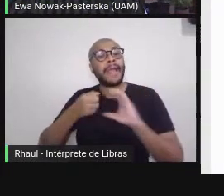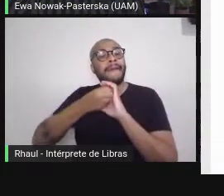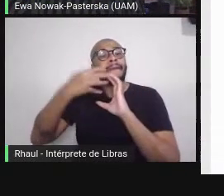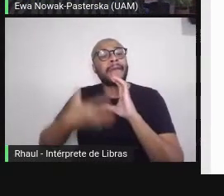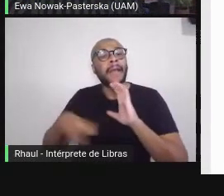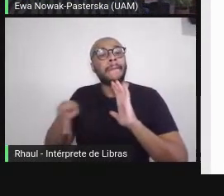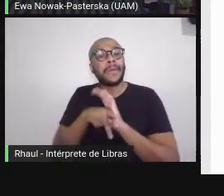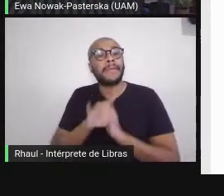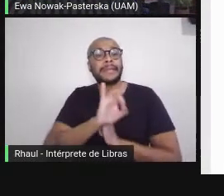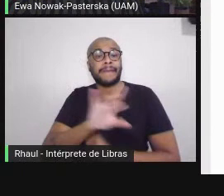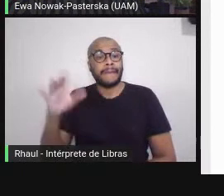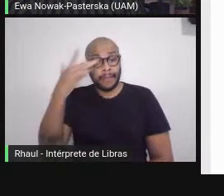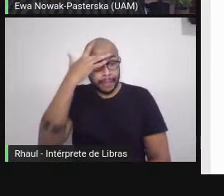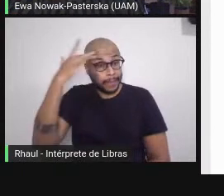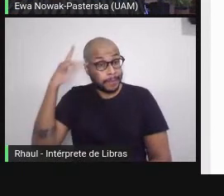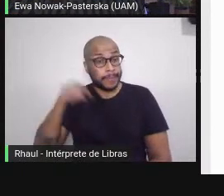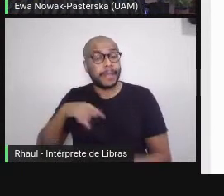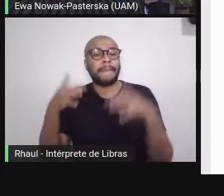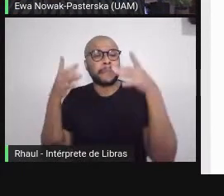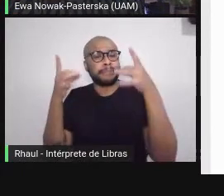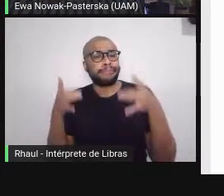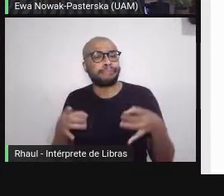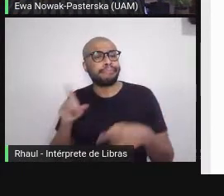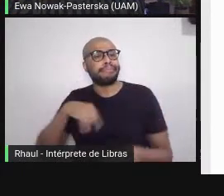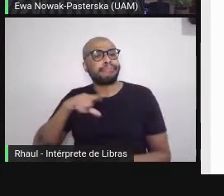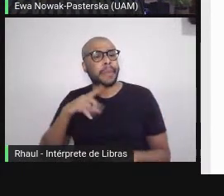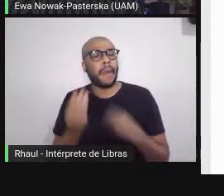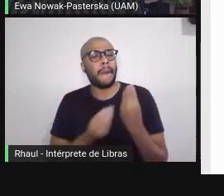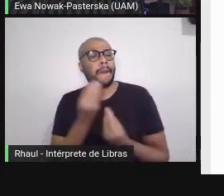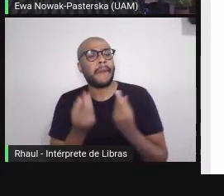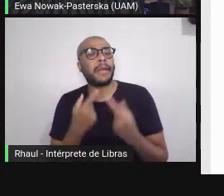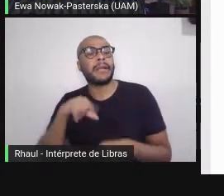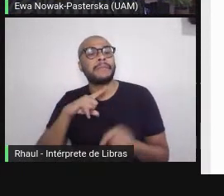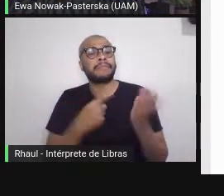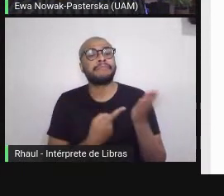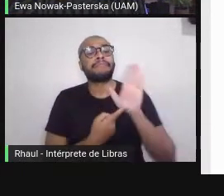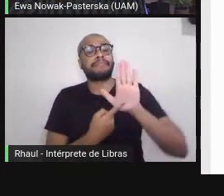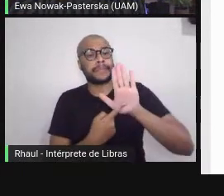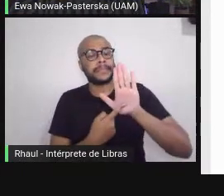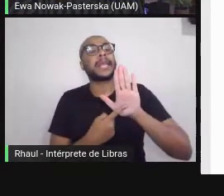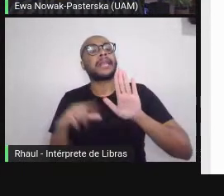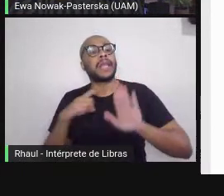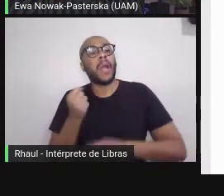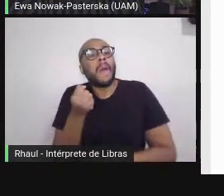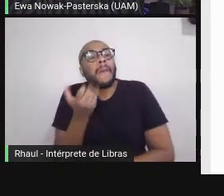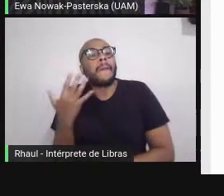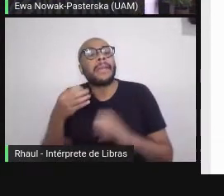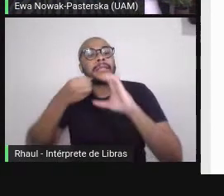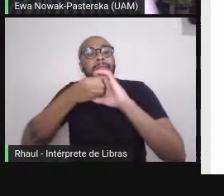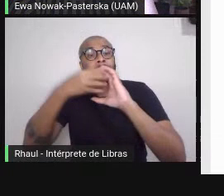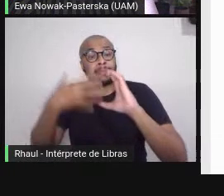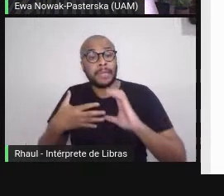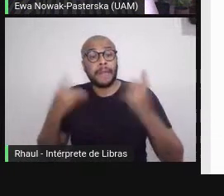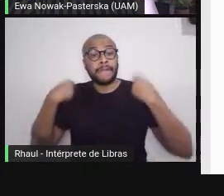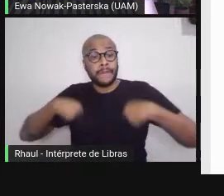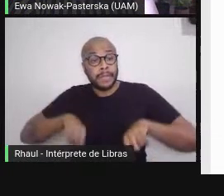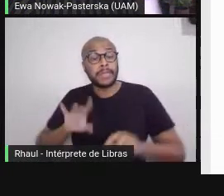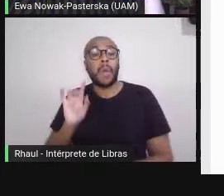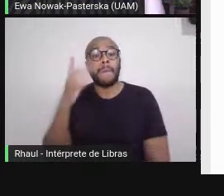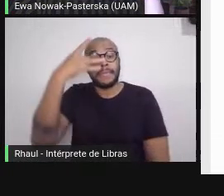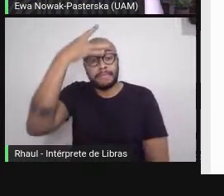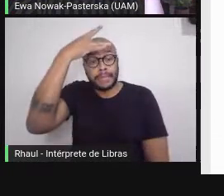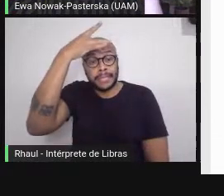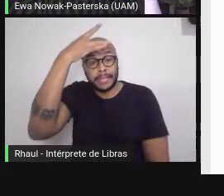caracterizavam as pessoas, que descreviam, que enfatizavam alguma característica física ou psíquica